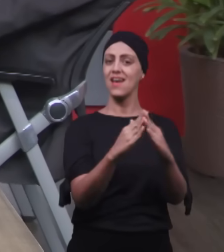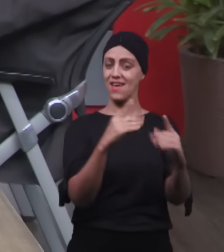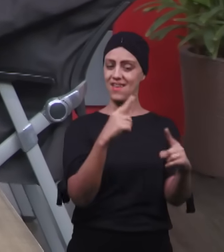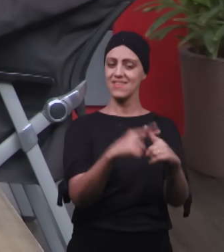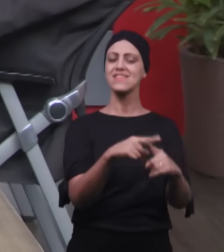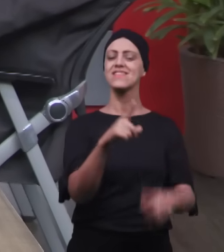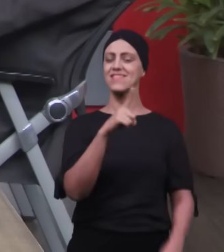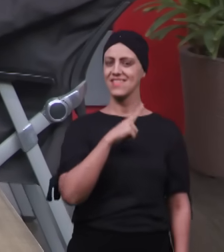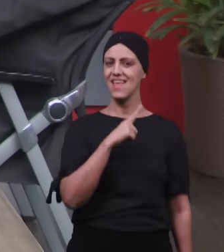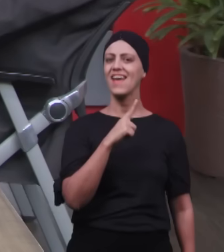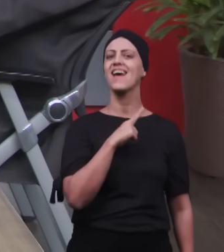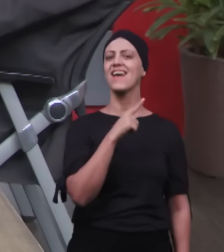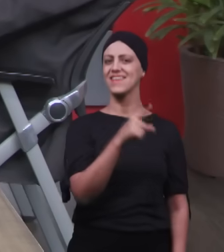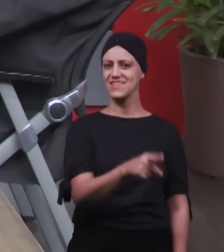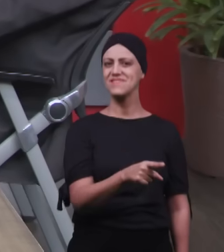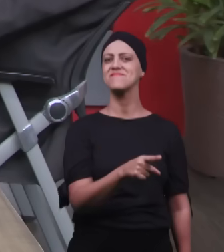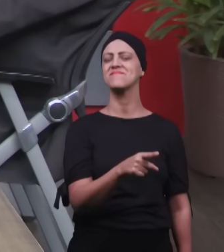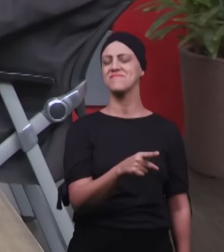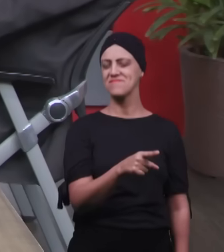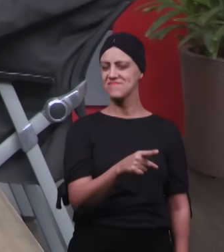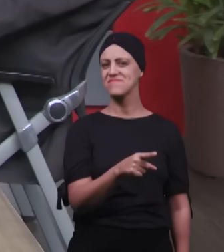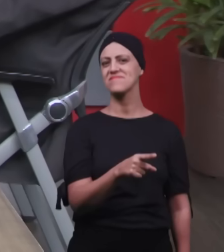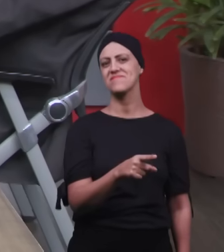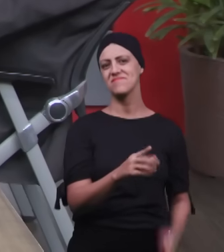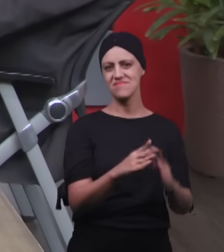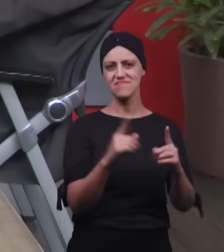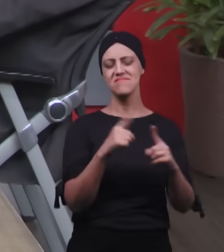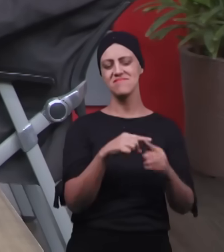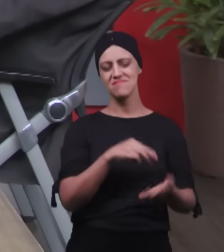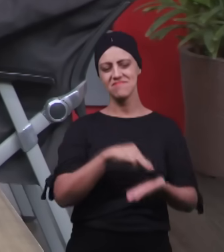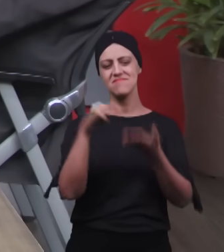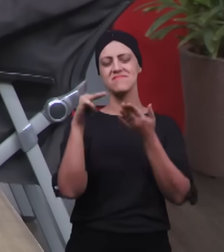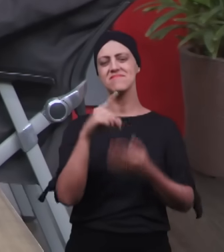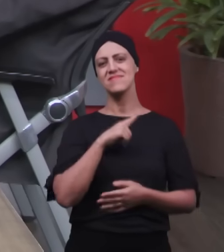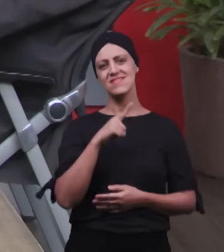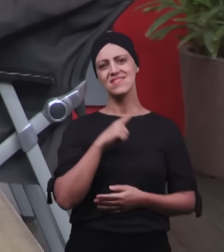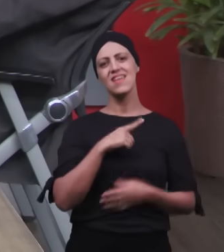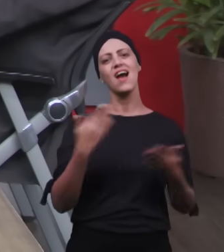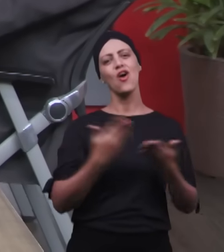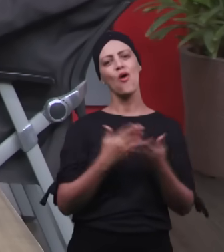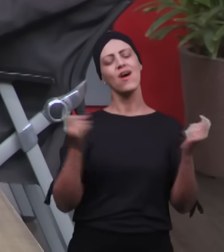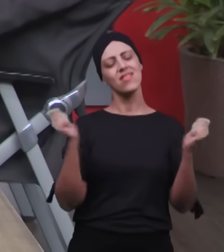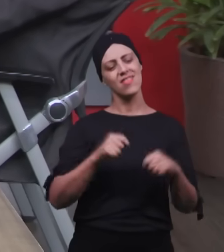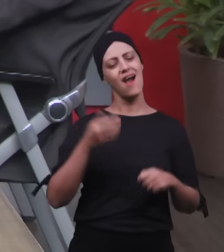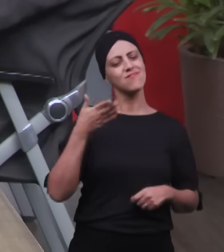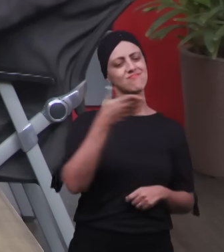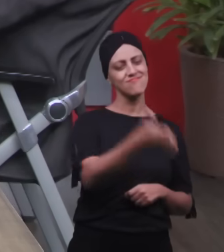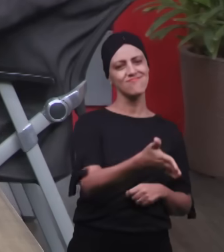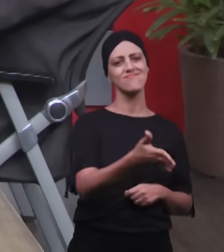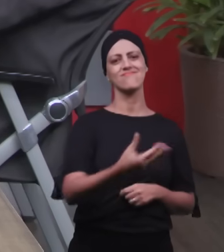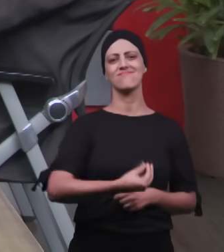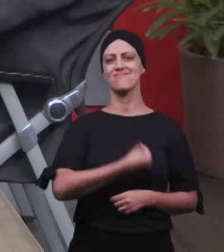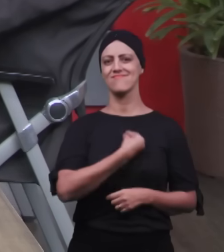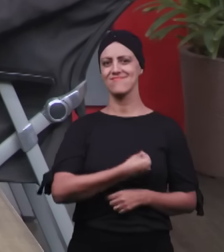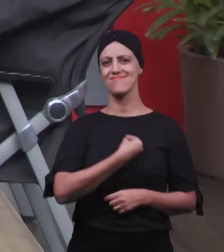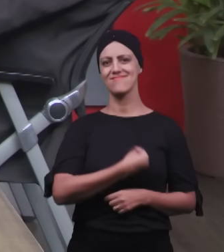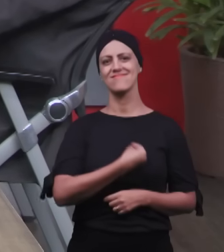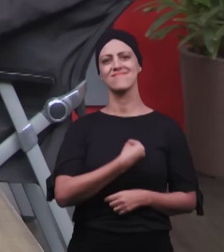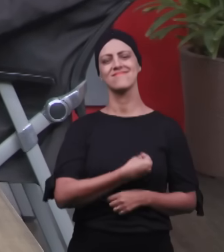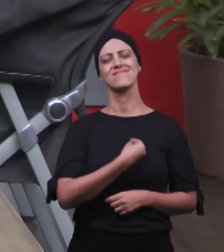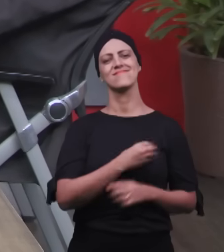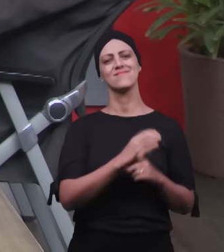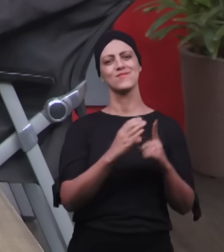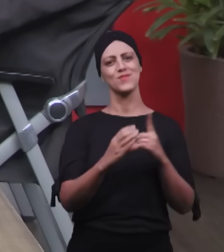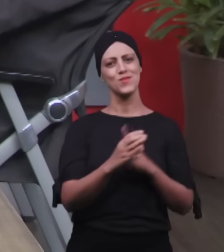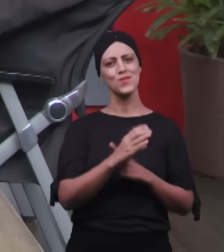havia uma igreja né uma igreja Nossa e agora eles estavam podendo estar em comunhão com